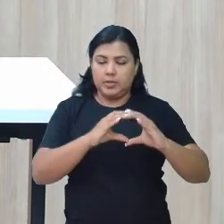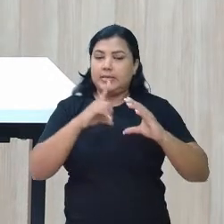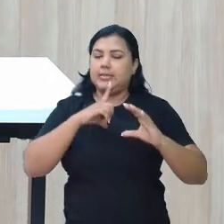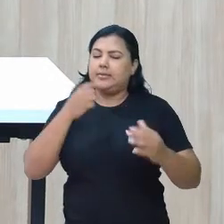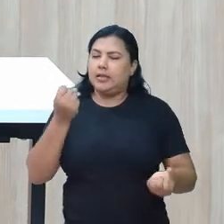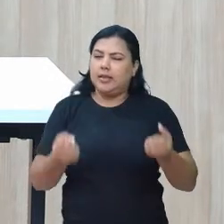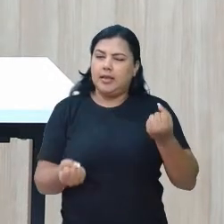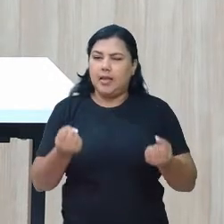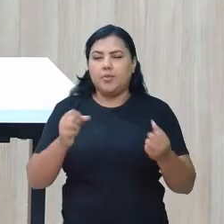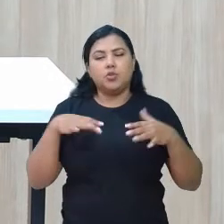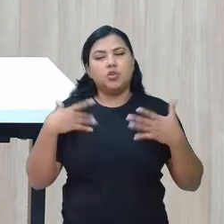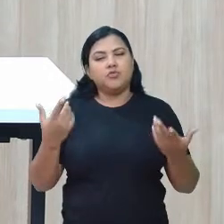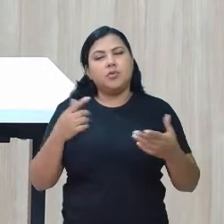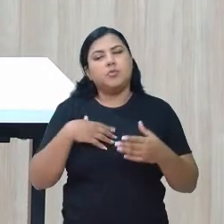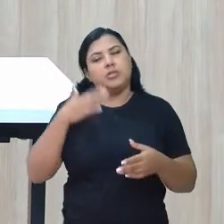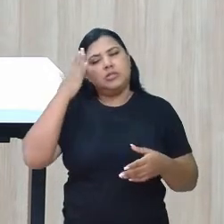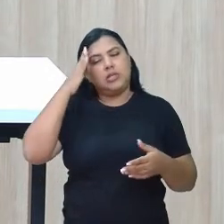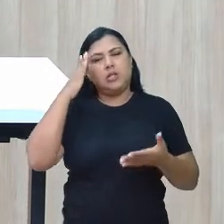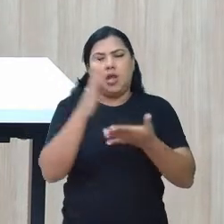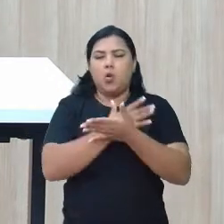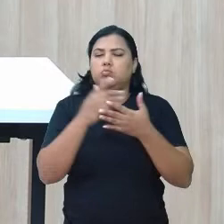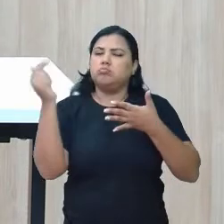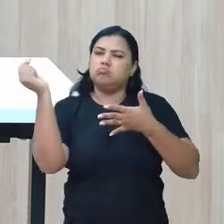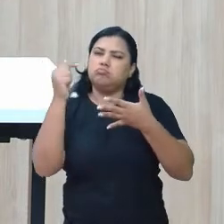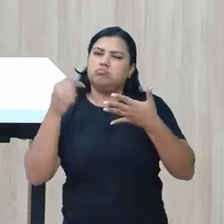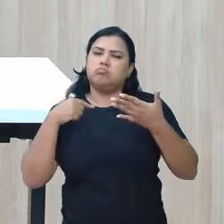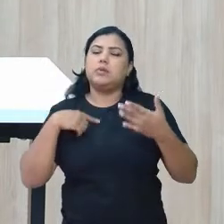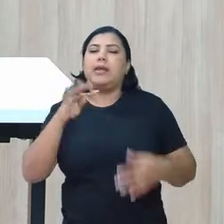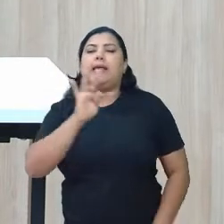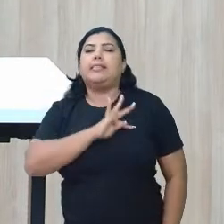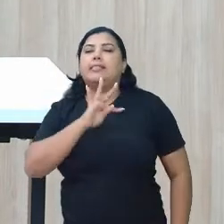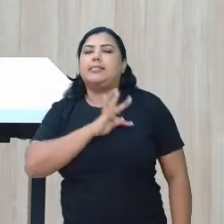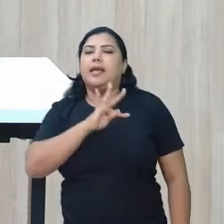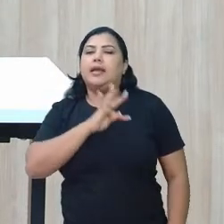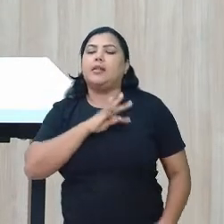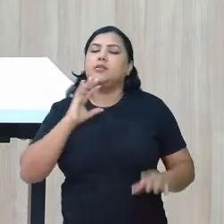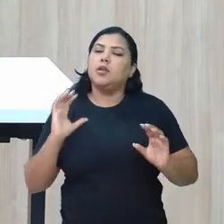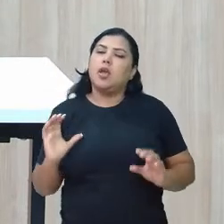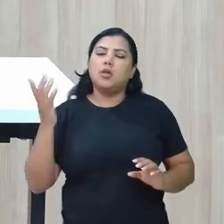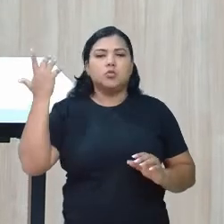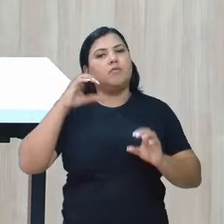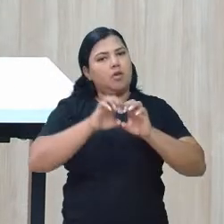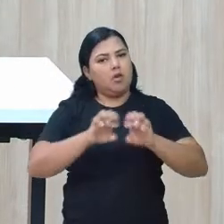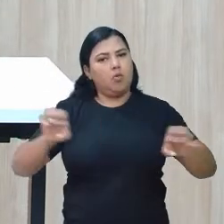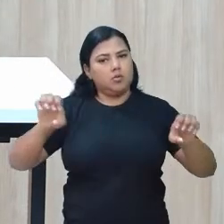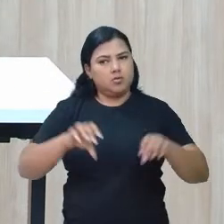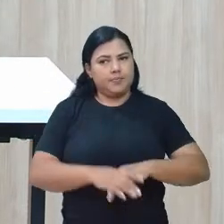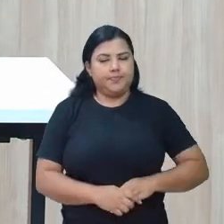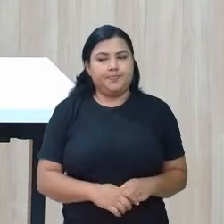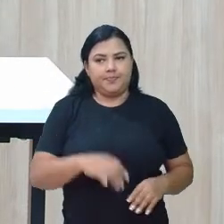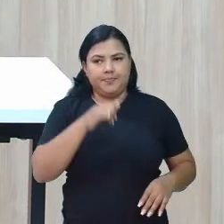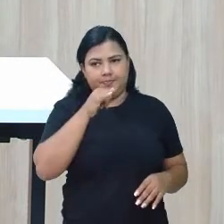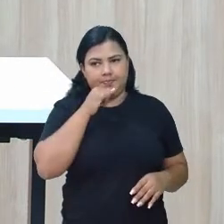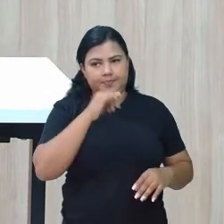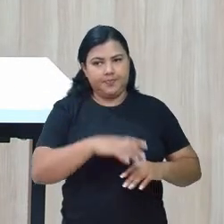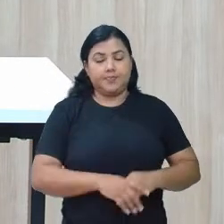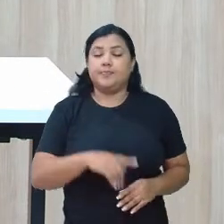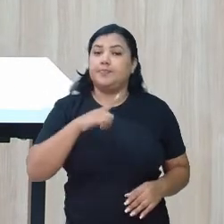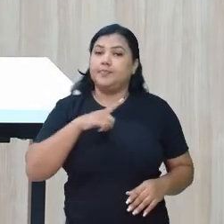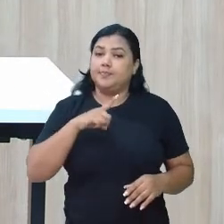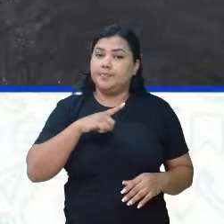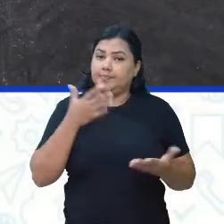começar a trabalhar com alguns princípios que vão virar técnicas em resoluções de equações. Por exemplo, se está em